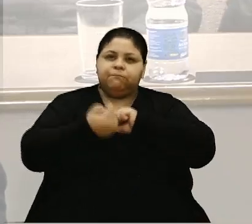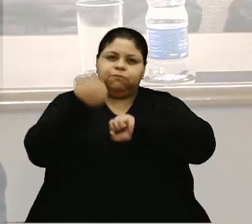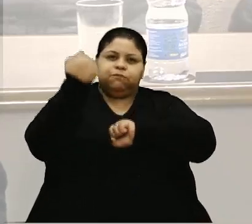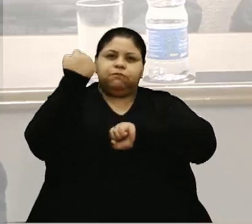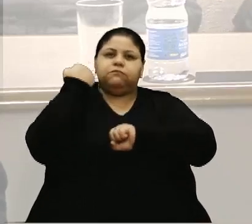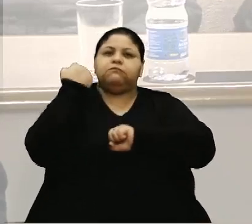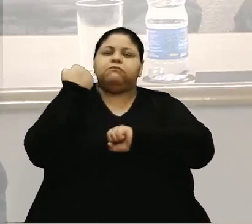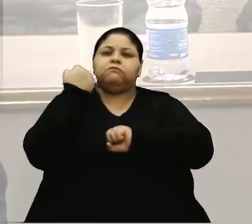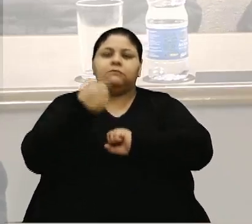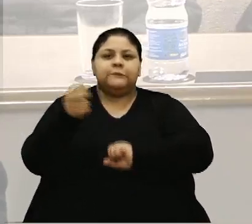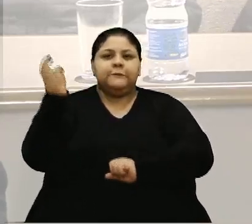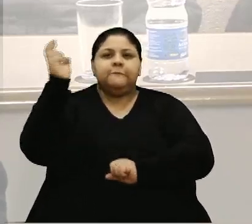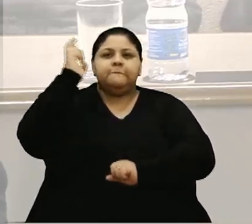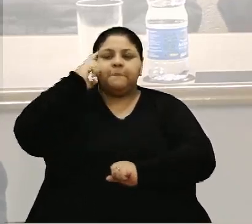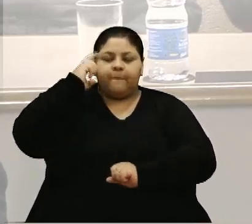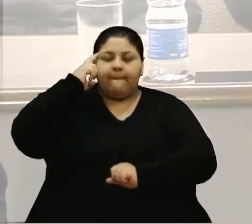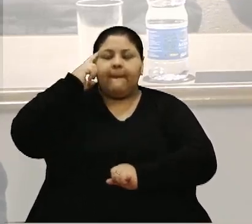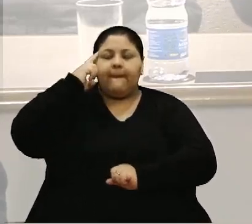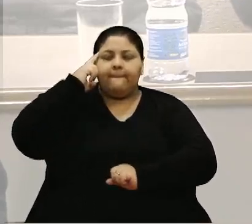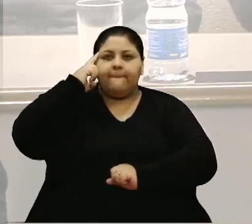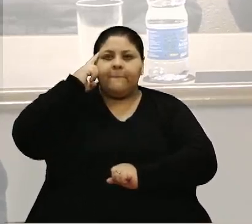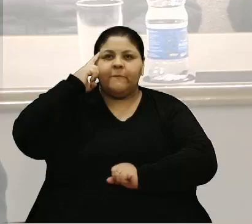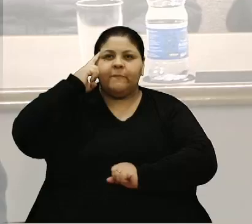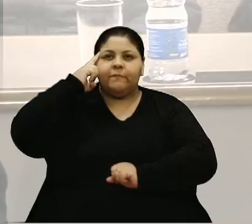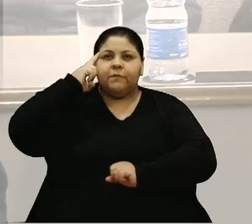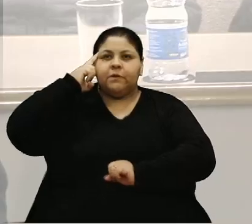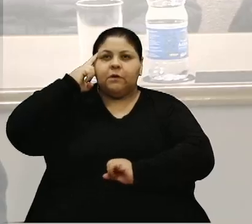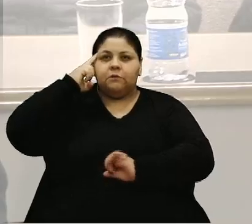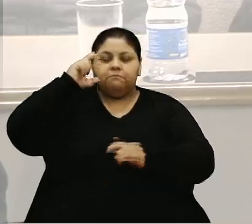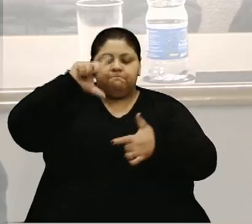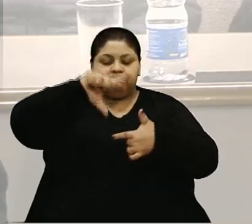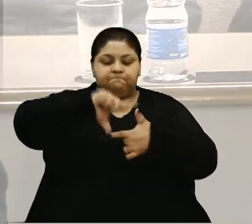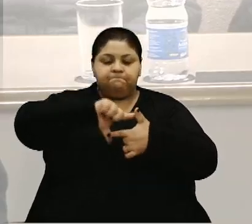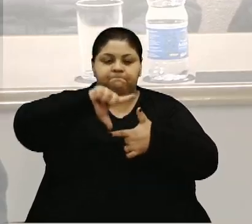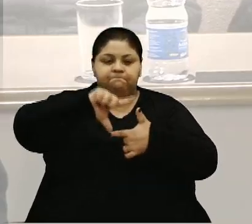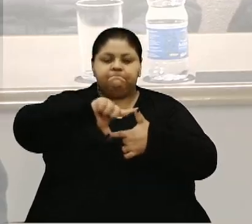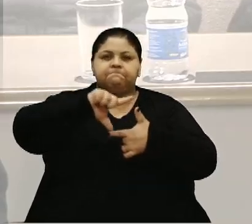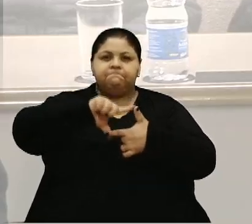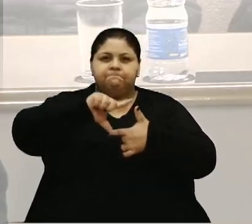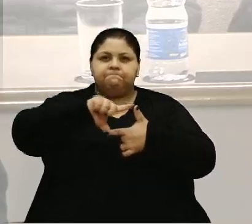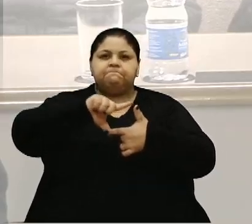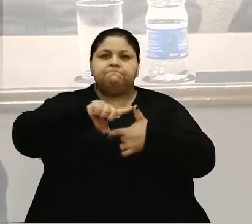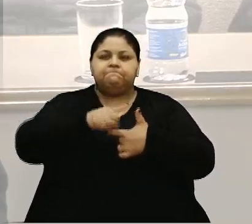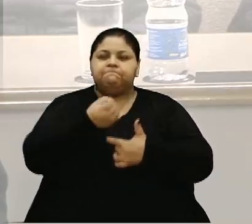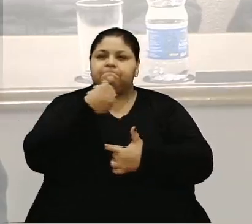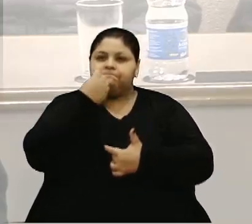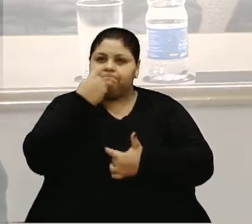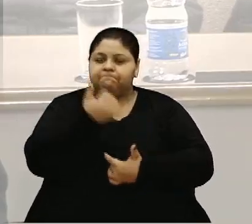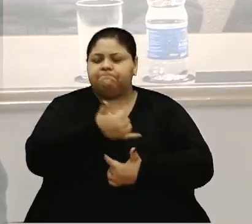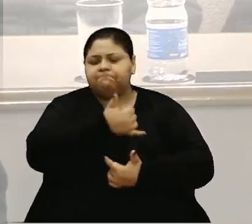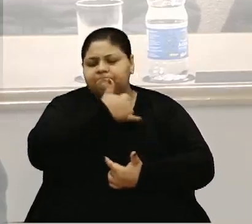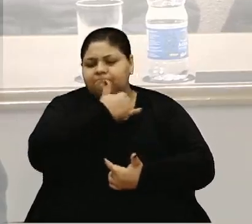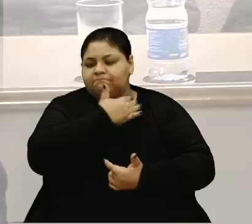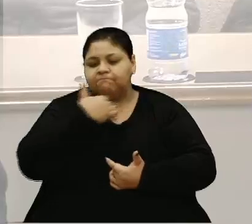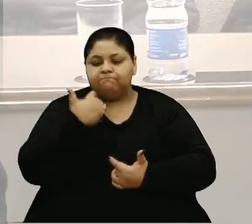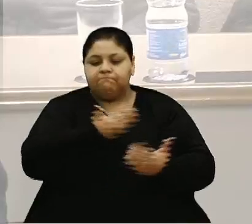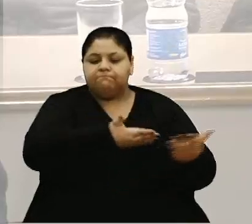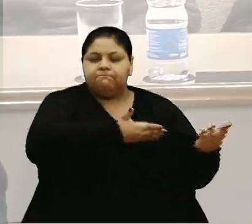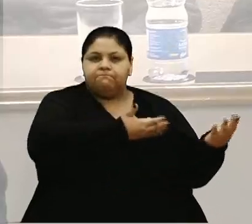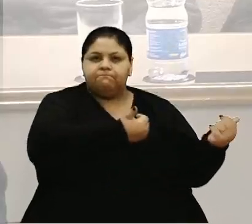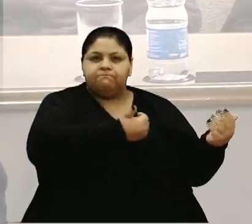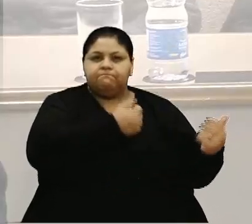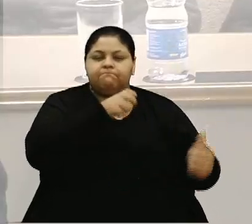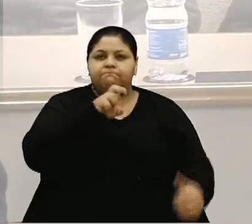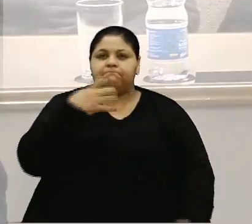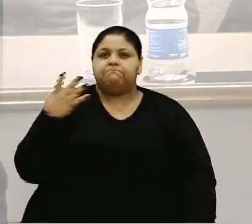a nossa cultura. Era um tradicionalista raiz e infelizmente partiu jovem, com